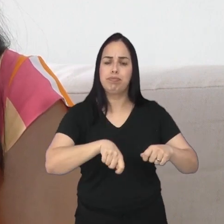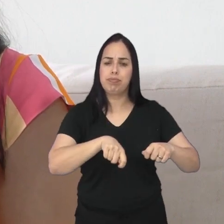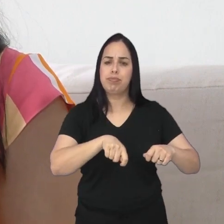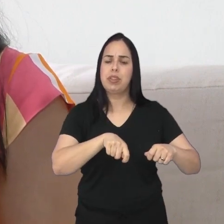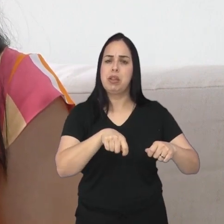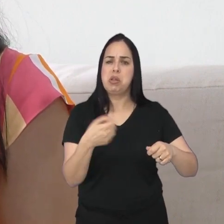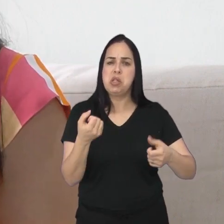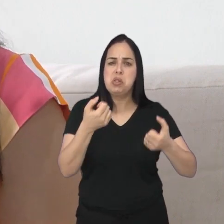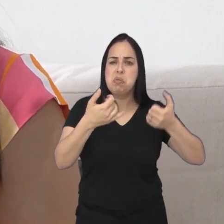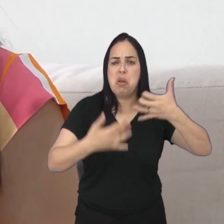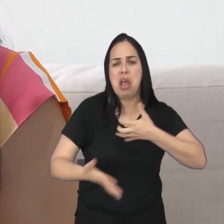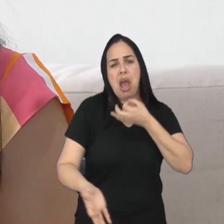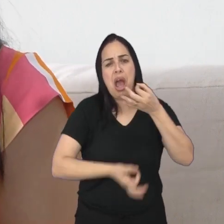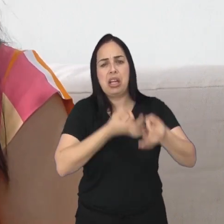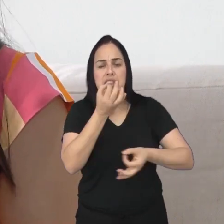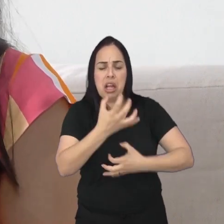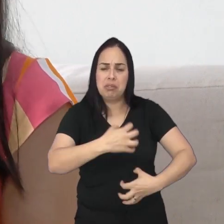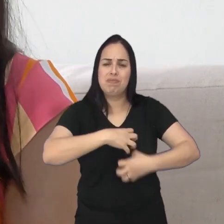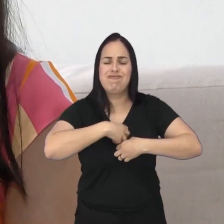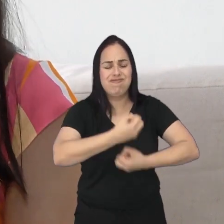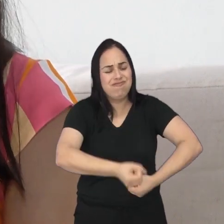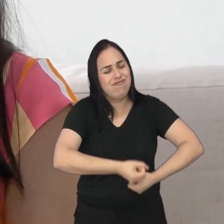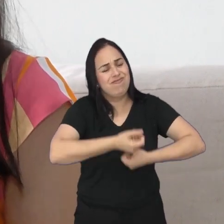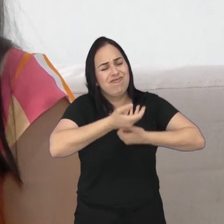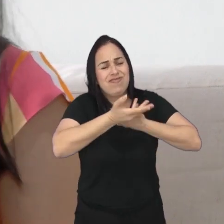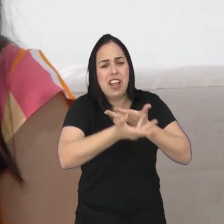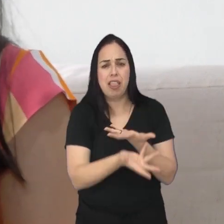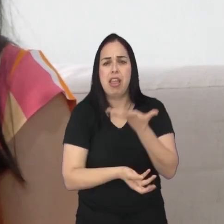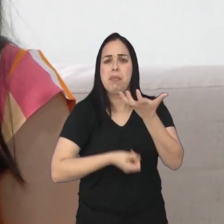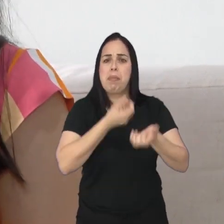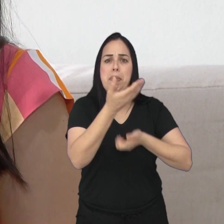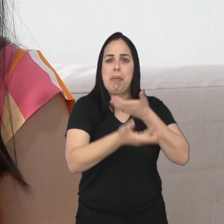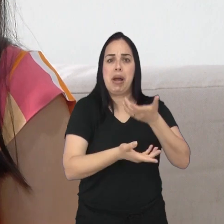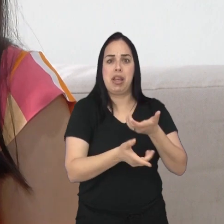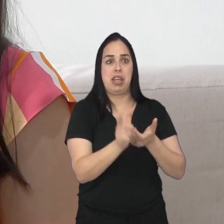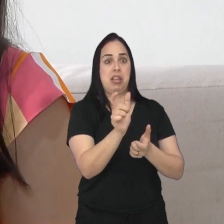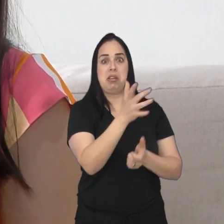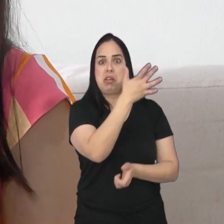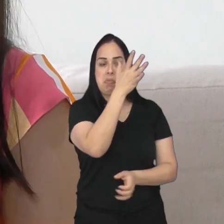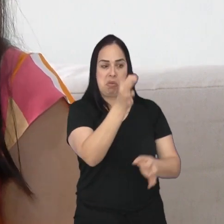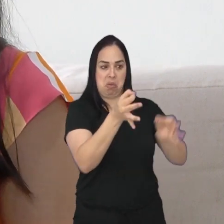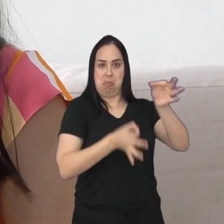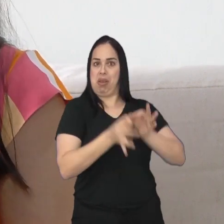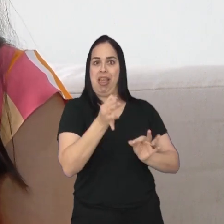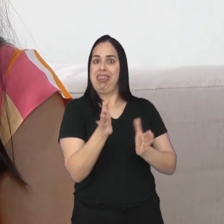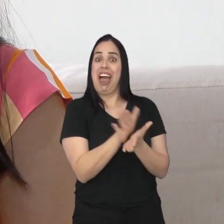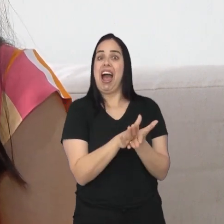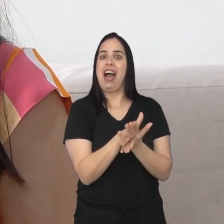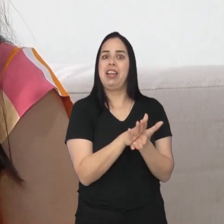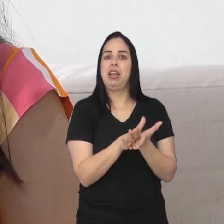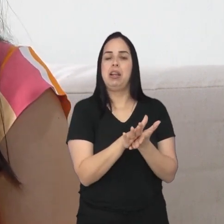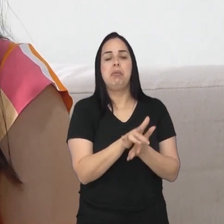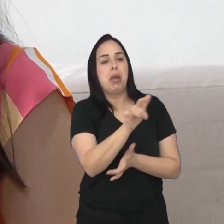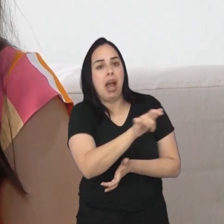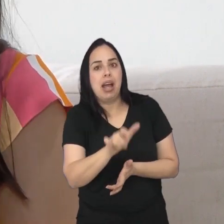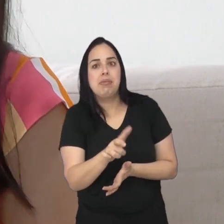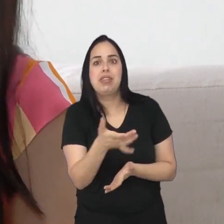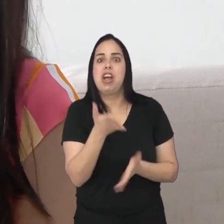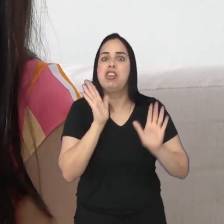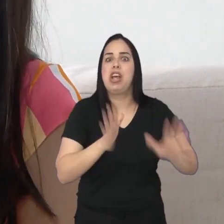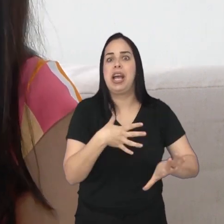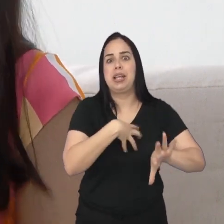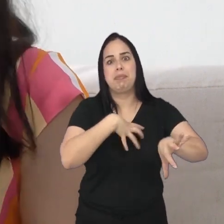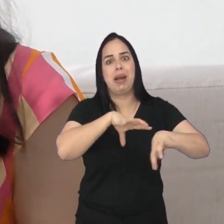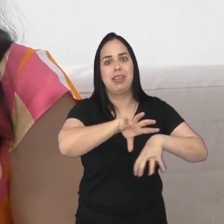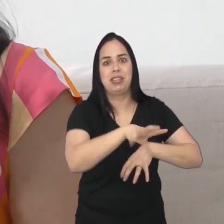consegue expor os nossos sentimentos, livre de qualquer julgamento, com uma compreensão muito